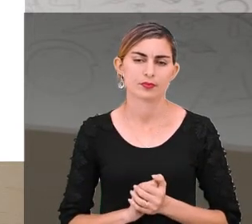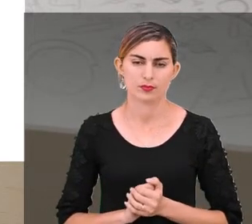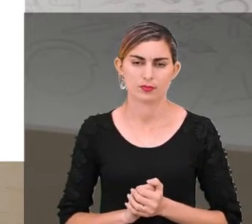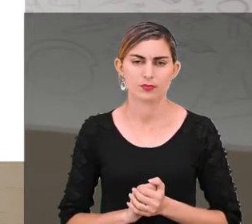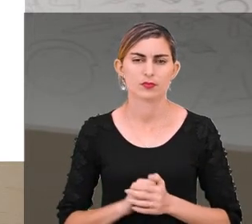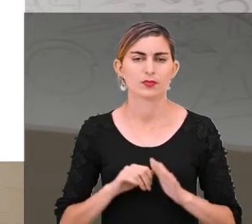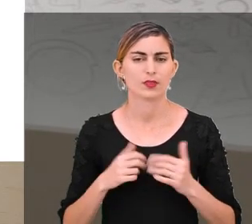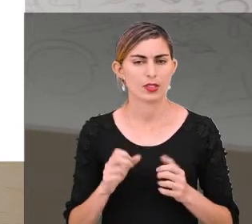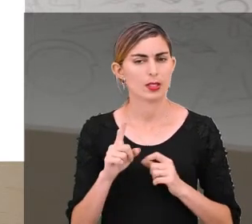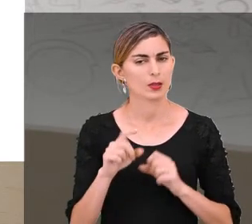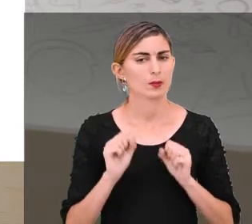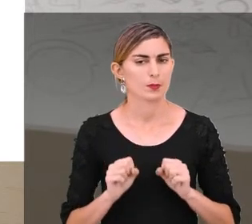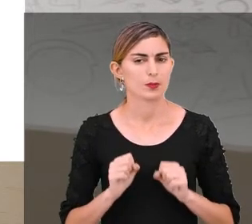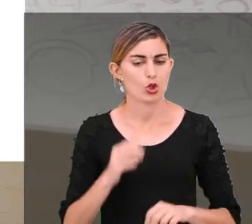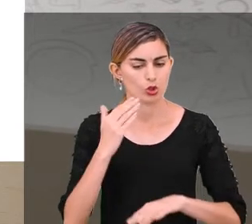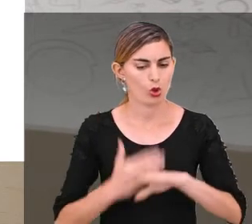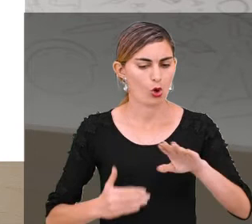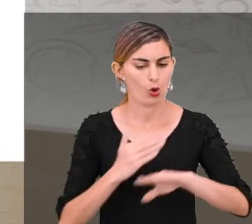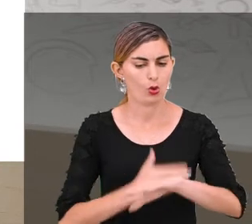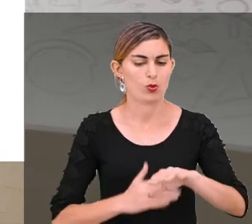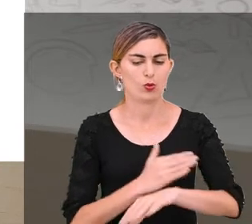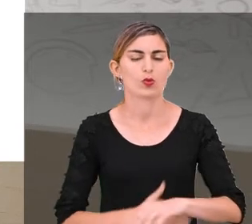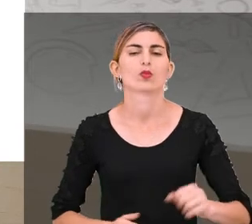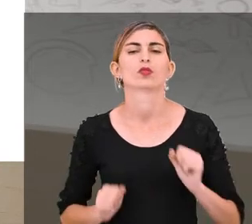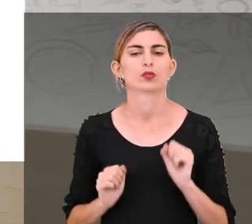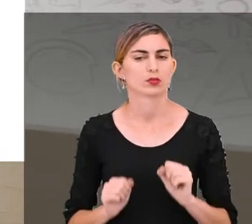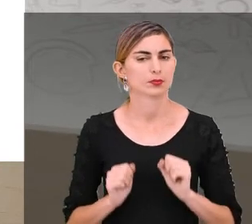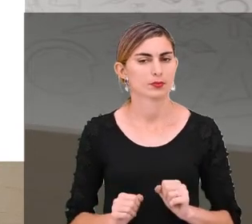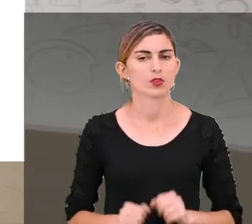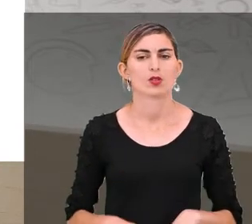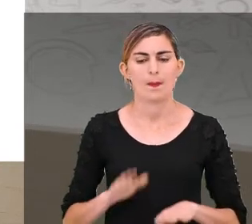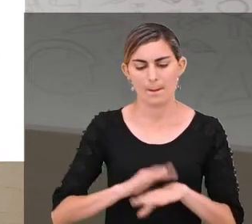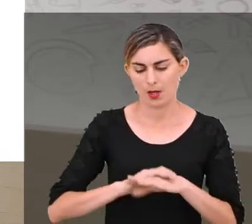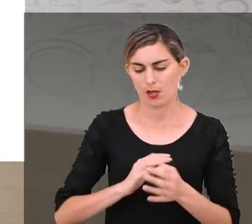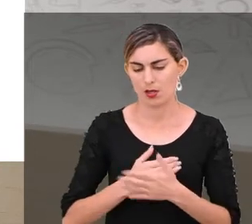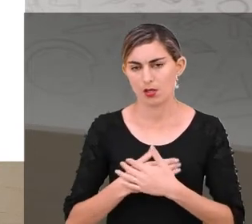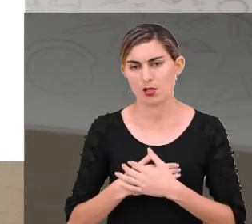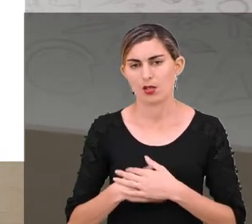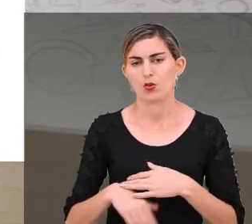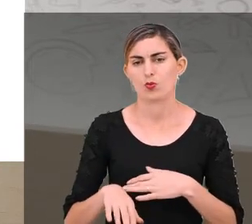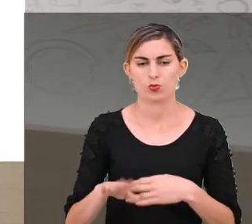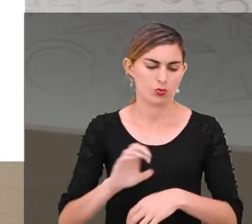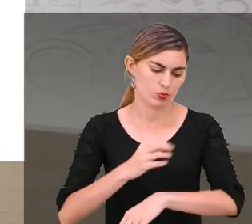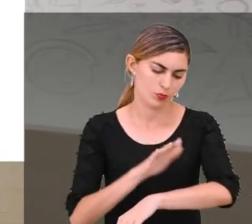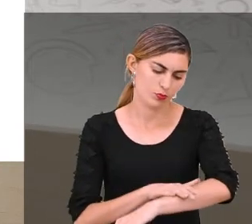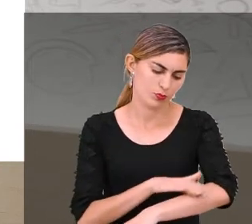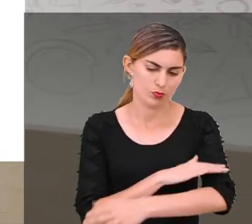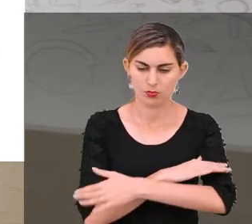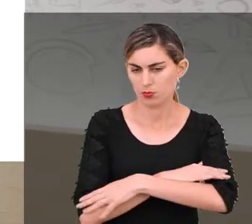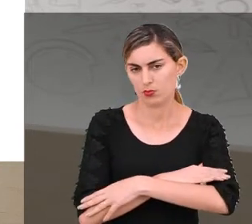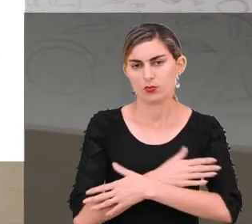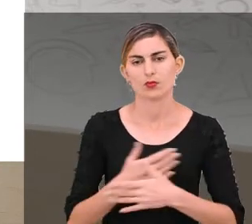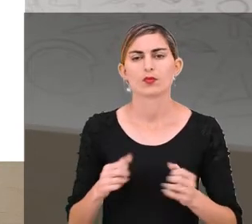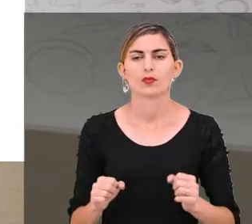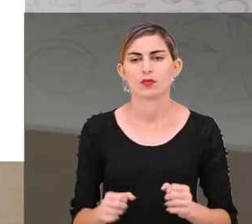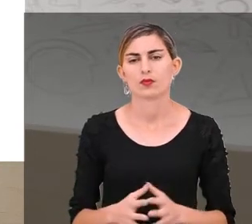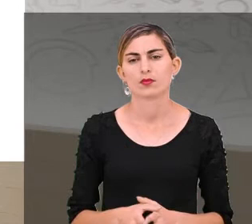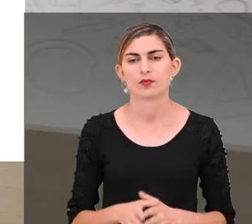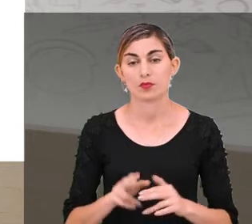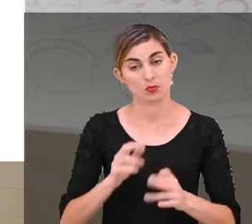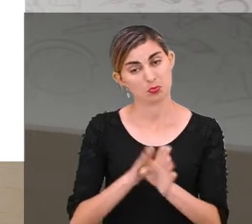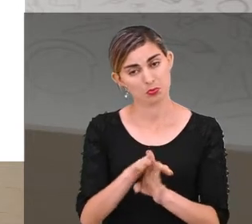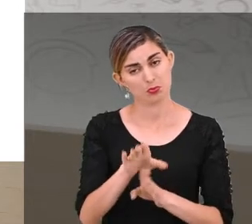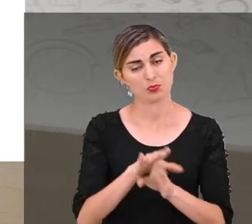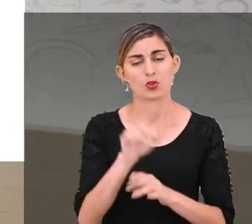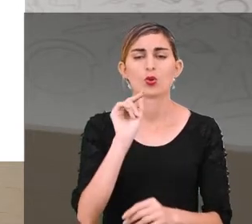ser acometido? Ele pode sofrer cortes, né, nas suas mãos e nos seus antebraços. E,